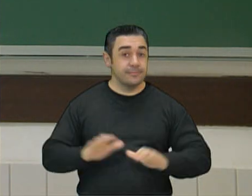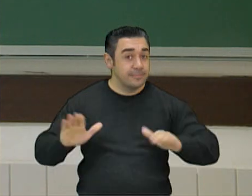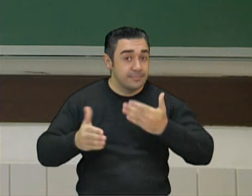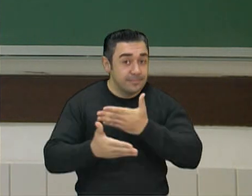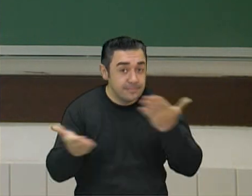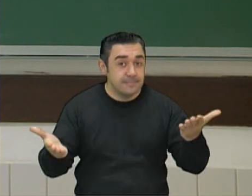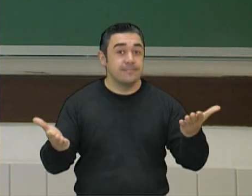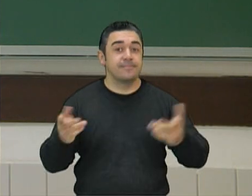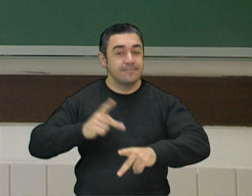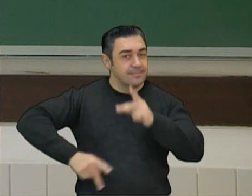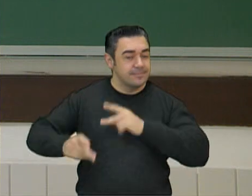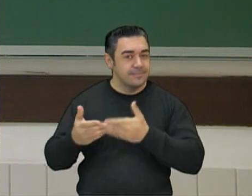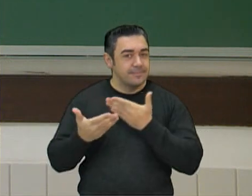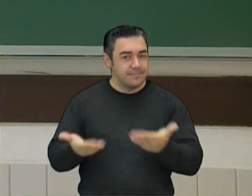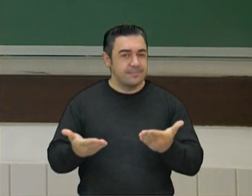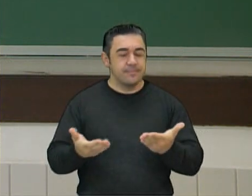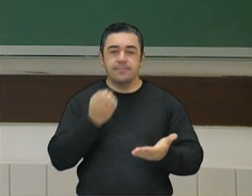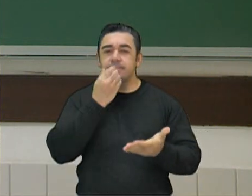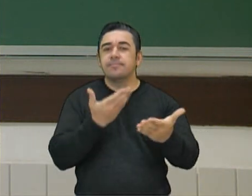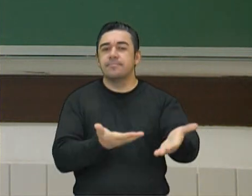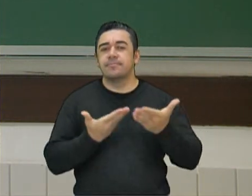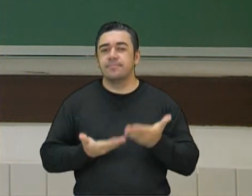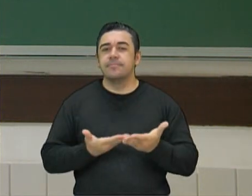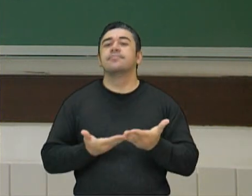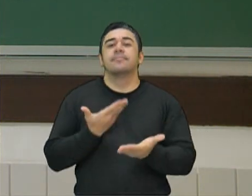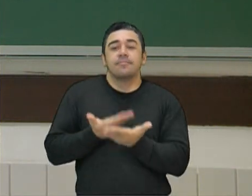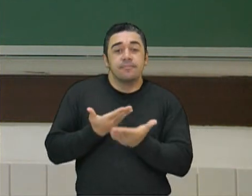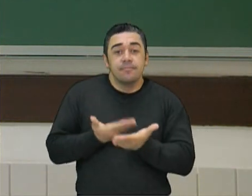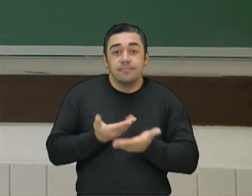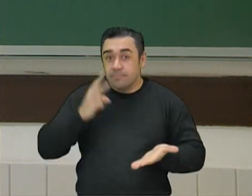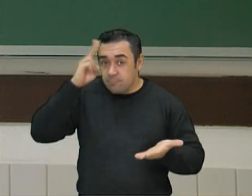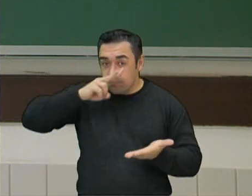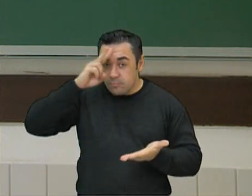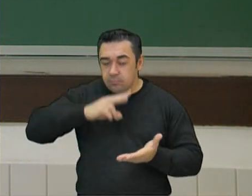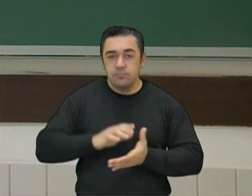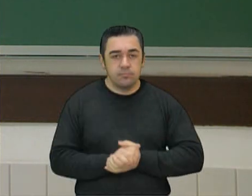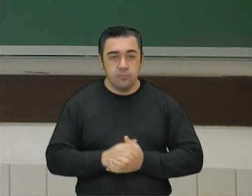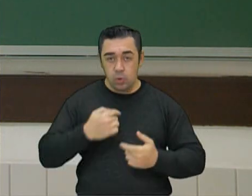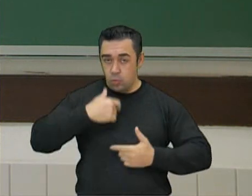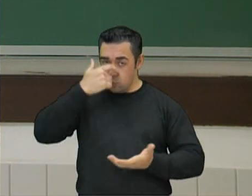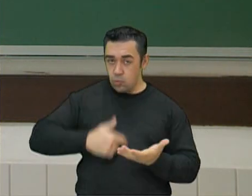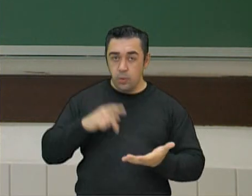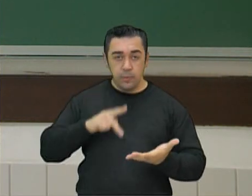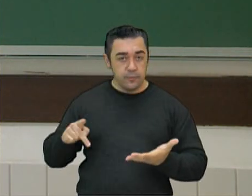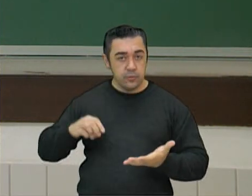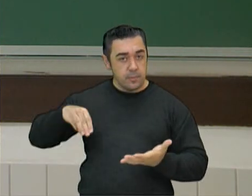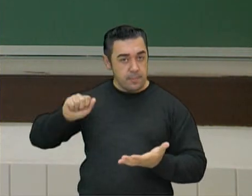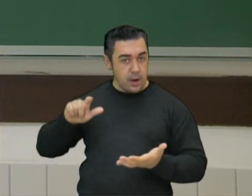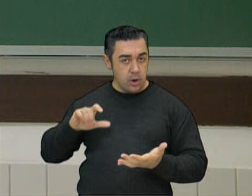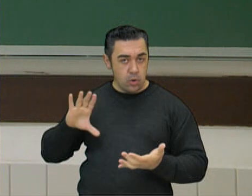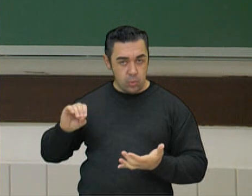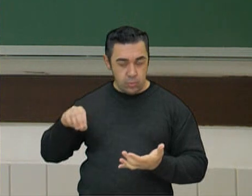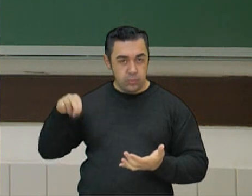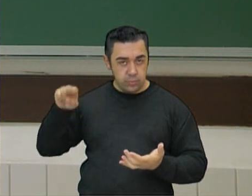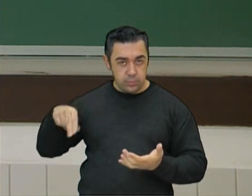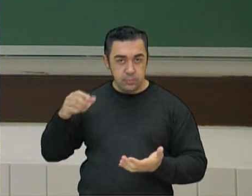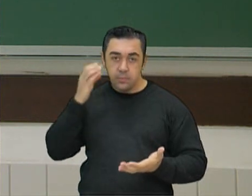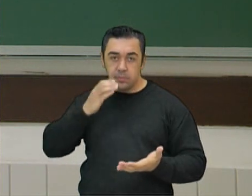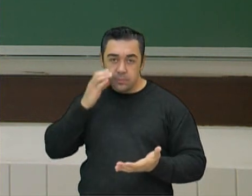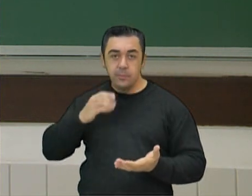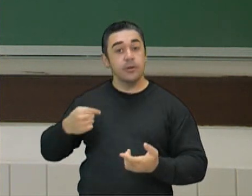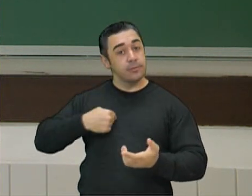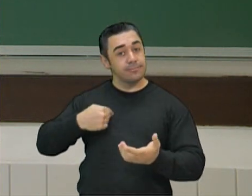Olá, povo! Bem-vindos a mais uma aula de História. Eu sou o professor Marlon e, junto